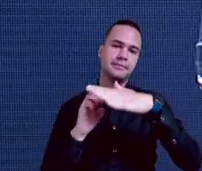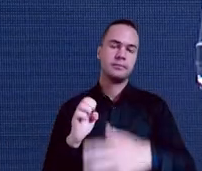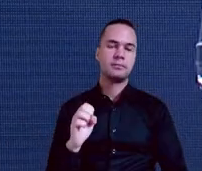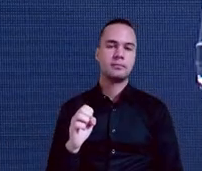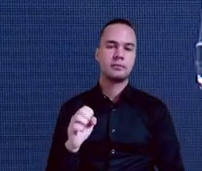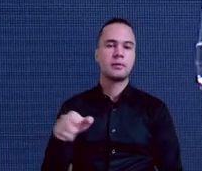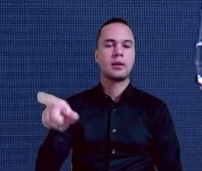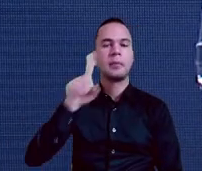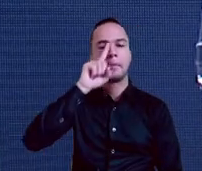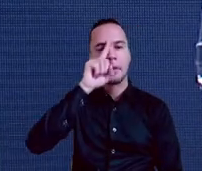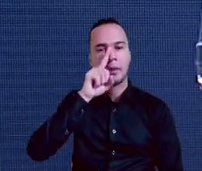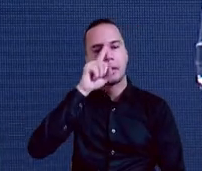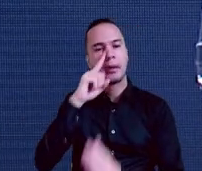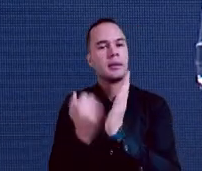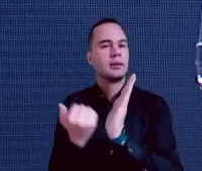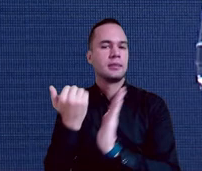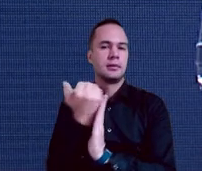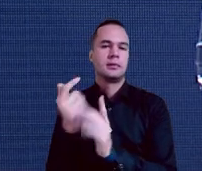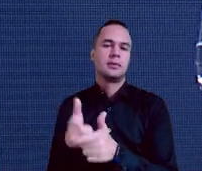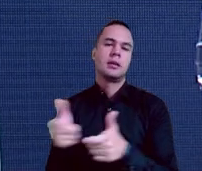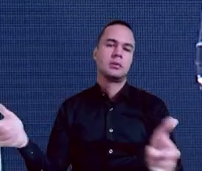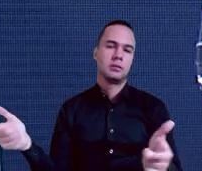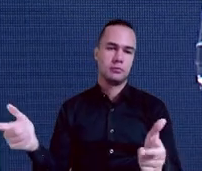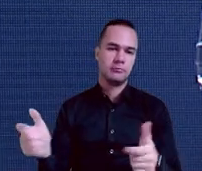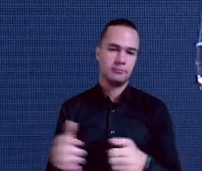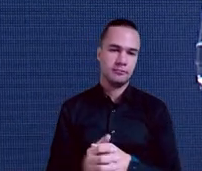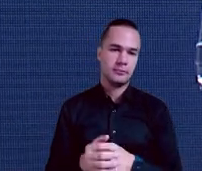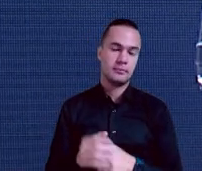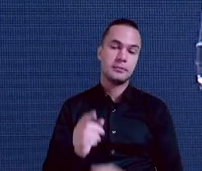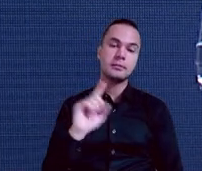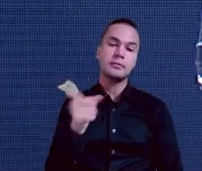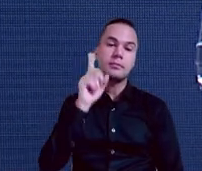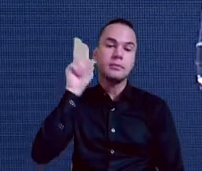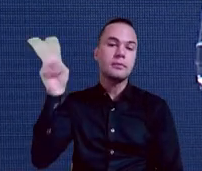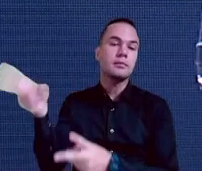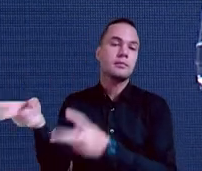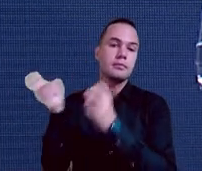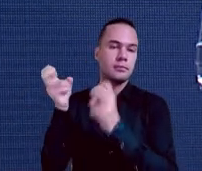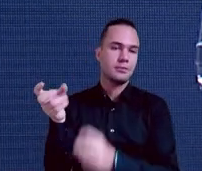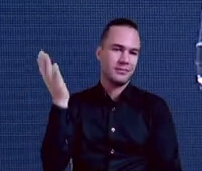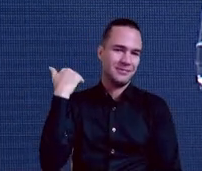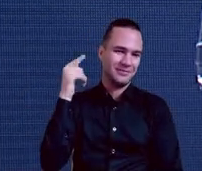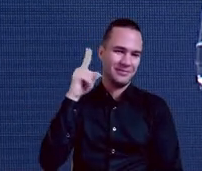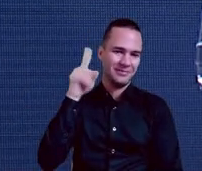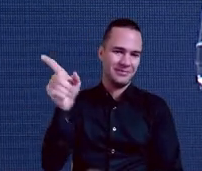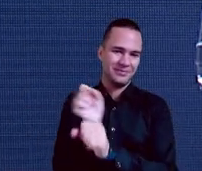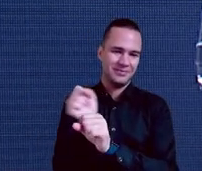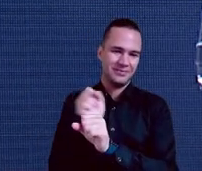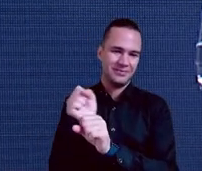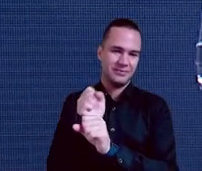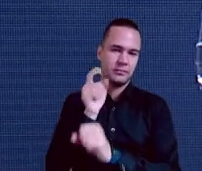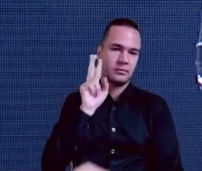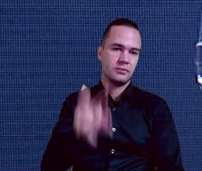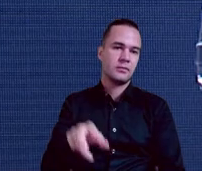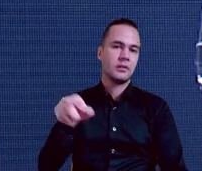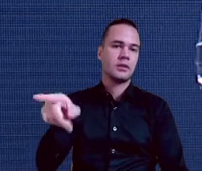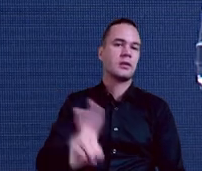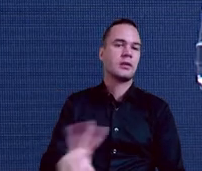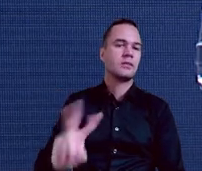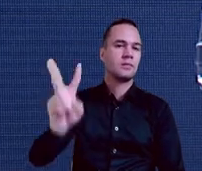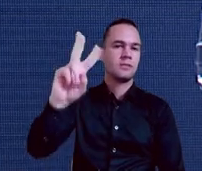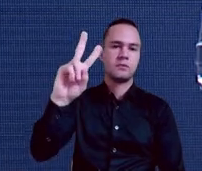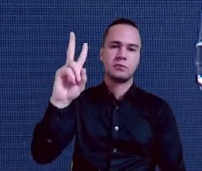risco adicional muito grande então o que a gente vê estava vendo nos últimos tempos agora eram valuation muito altos